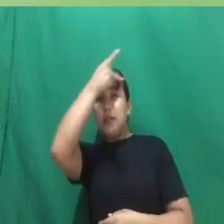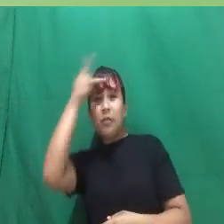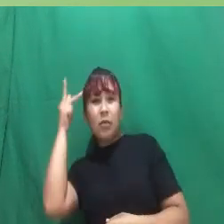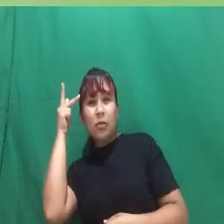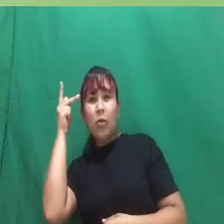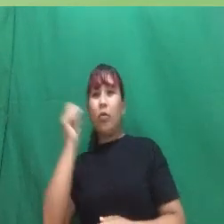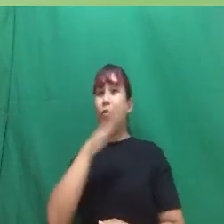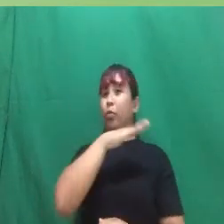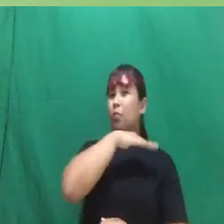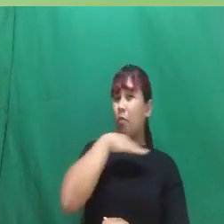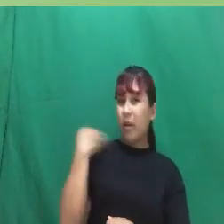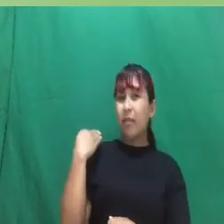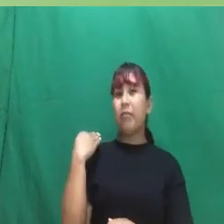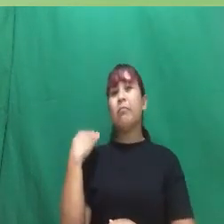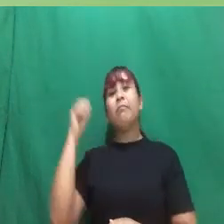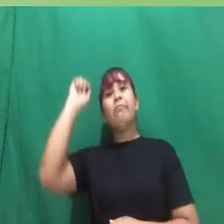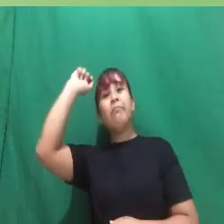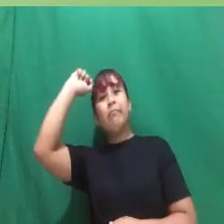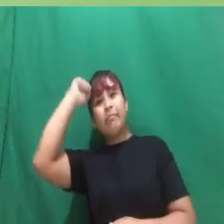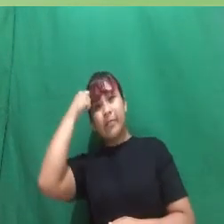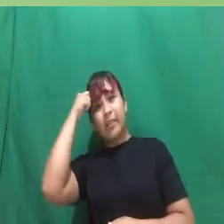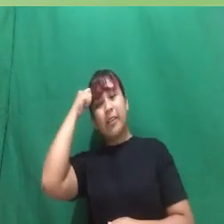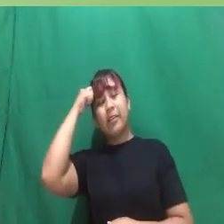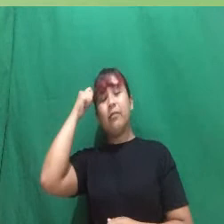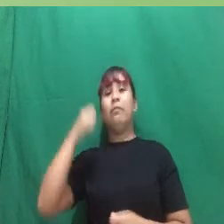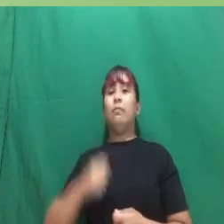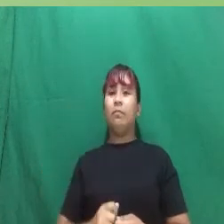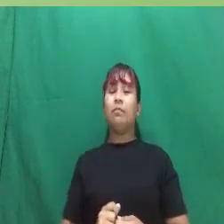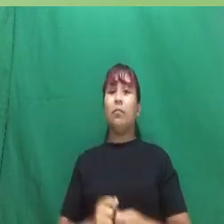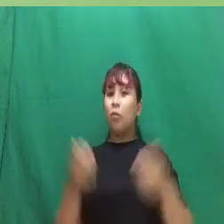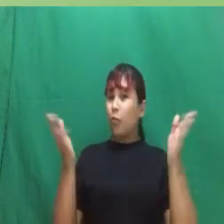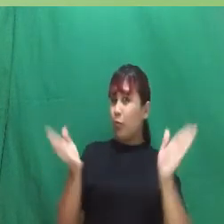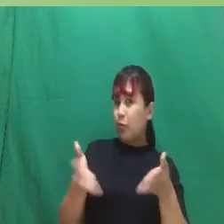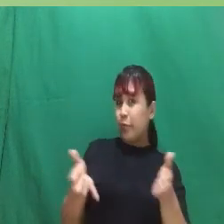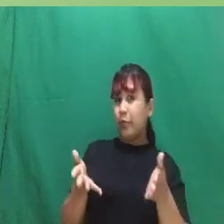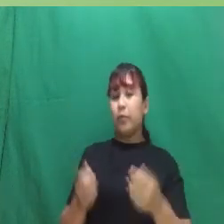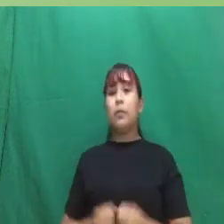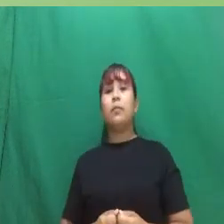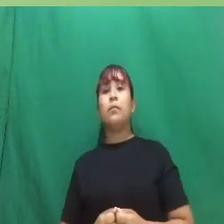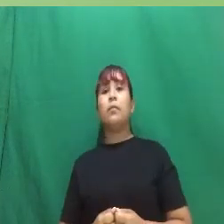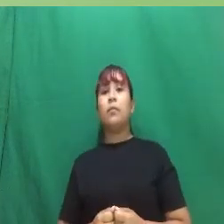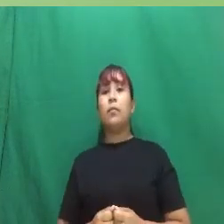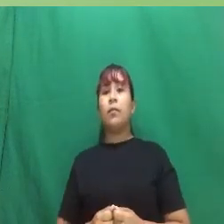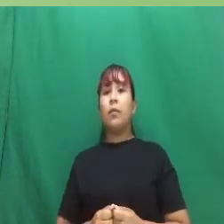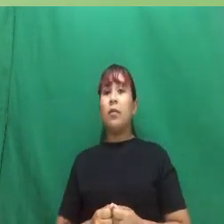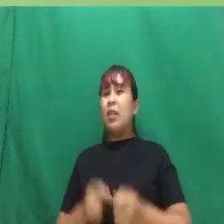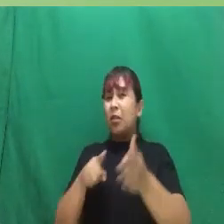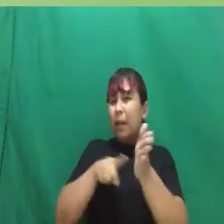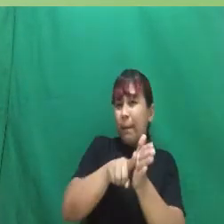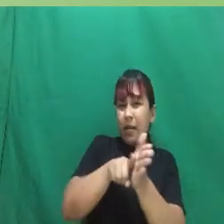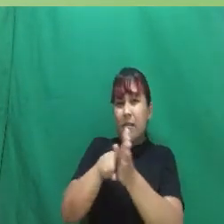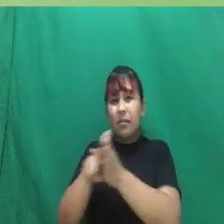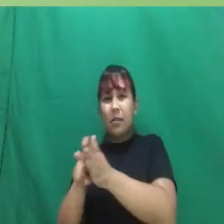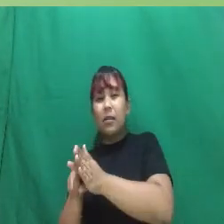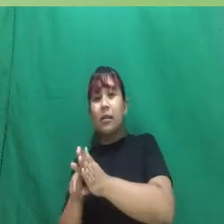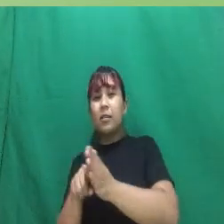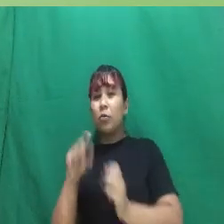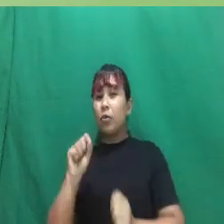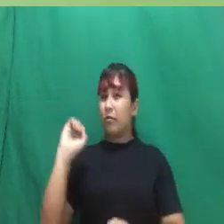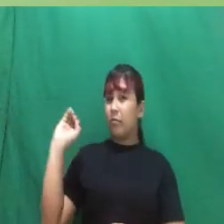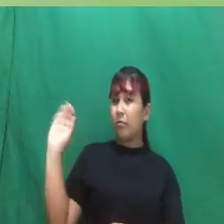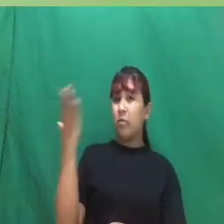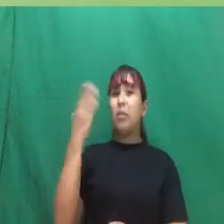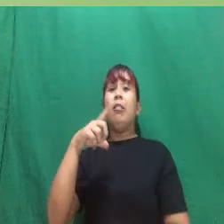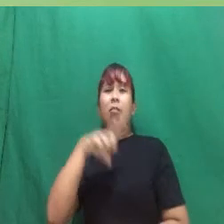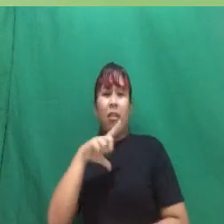uma tônica nossa. Nós exigimos que o Estado dê prioridade ao SUS, consolidando um SUS de qualidade